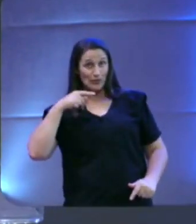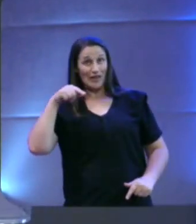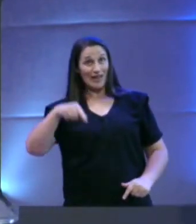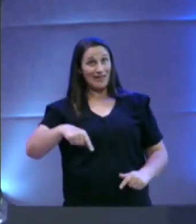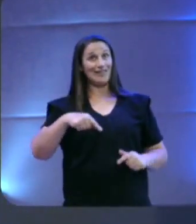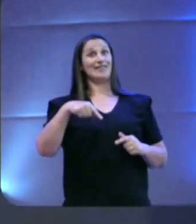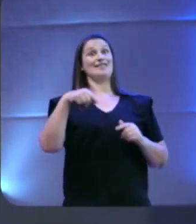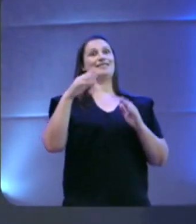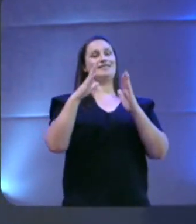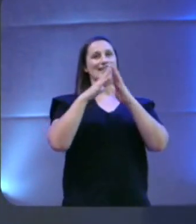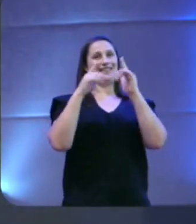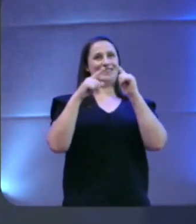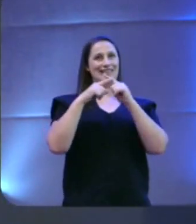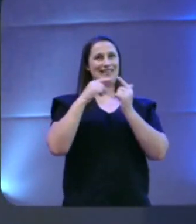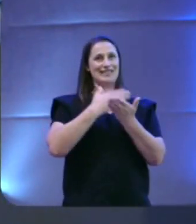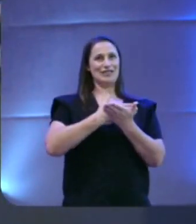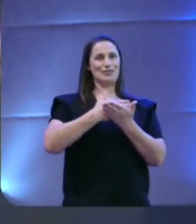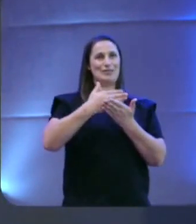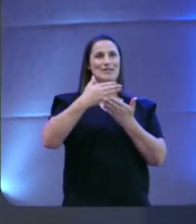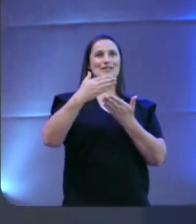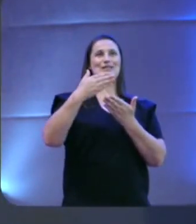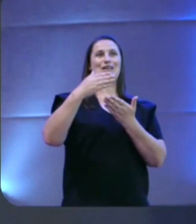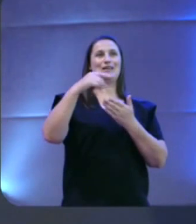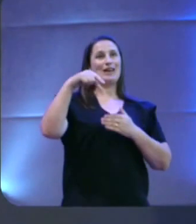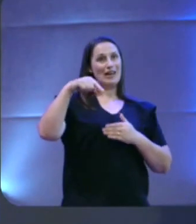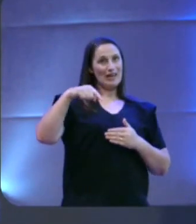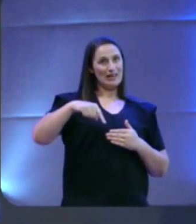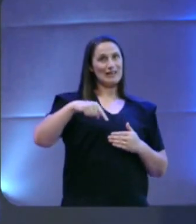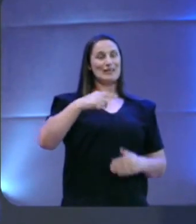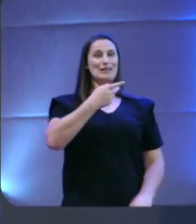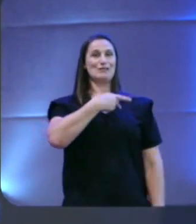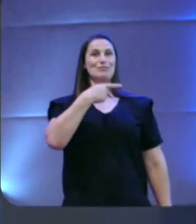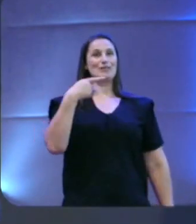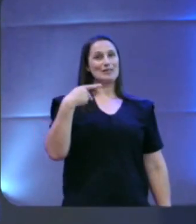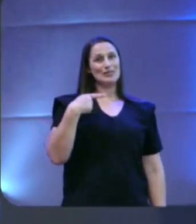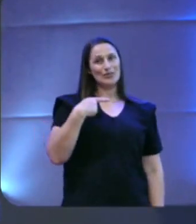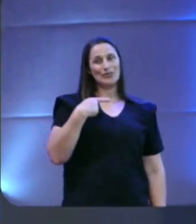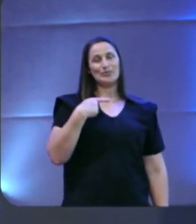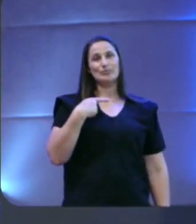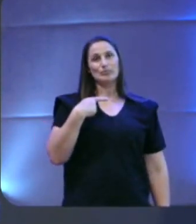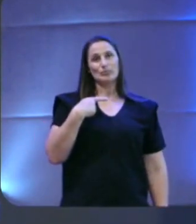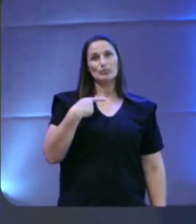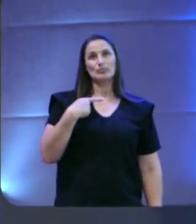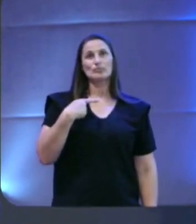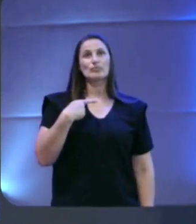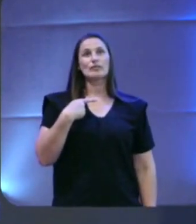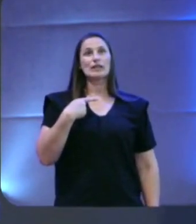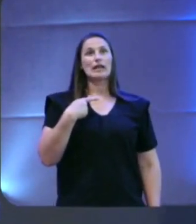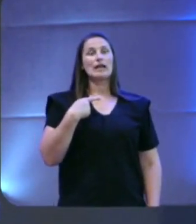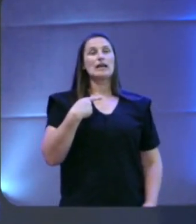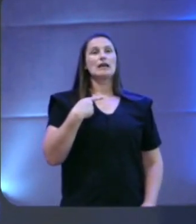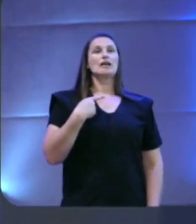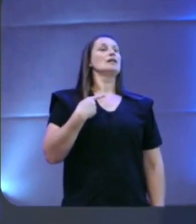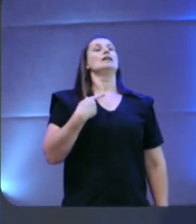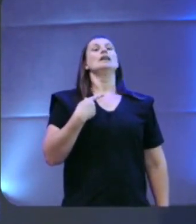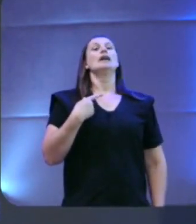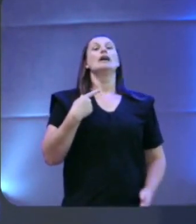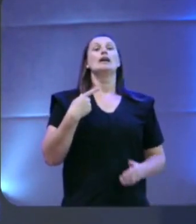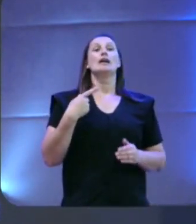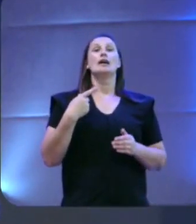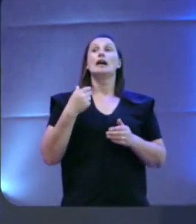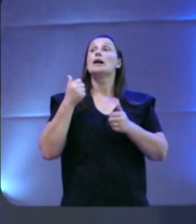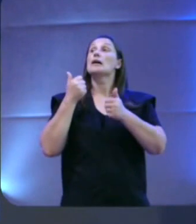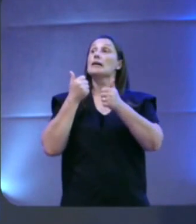uma igreja, iniciando uma igreja aqui no bairro Santa Quitéria, a nossa congregação Vila da Fé, que hoje está se tornando um dos campos da nossa igreja, a PIB